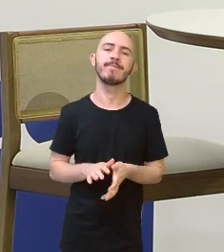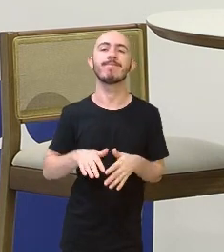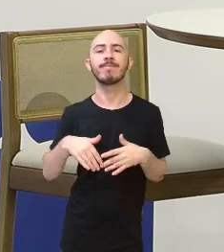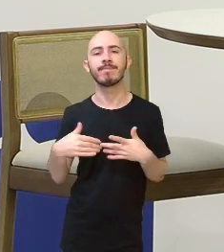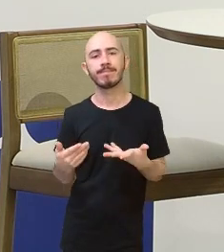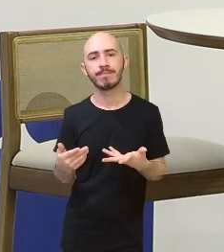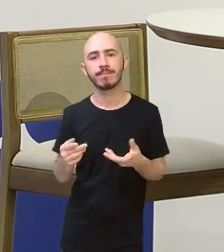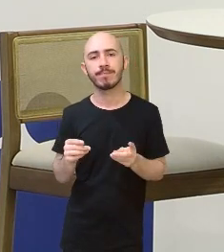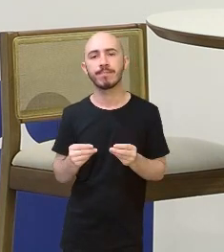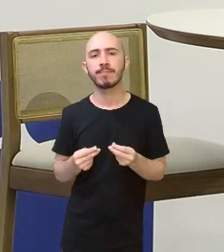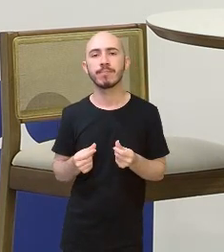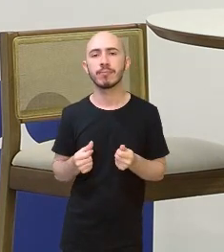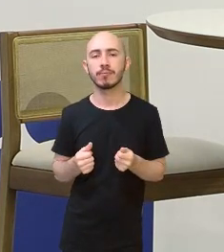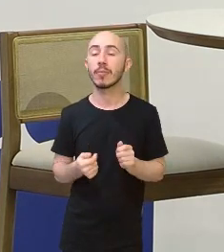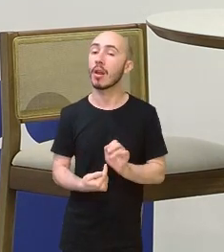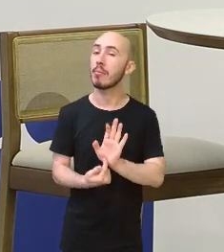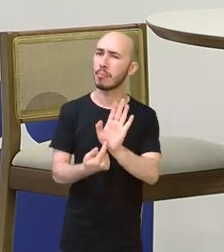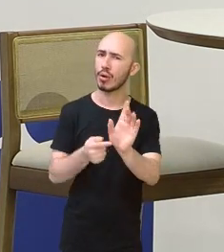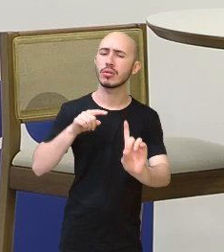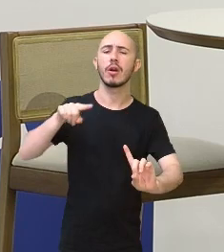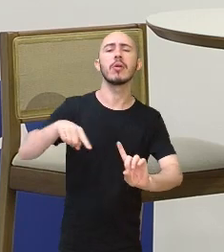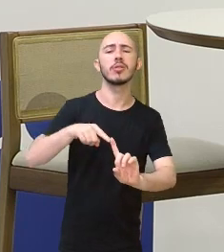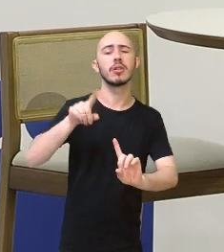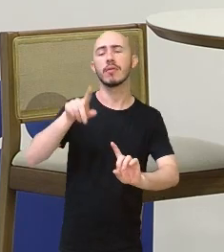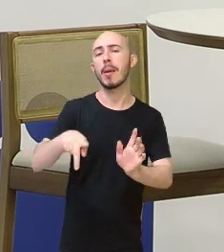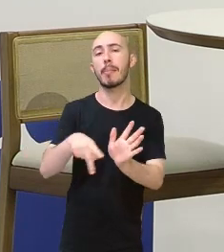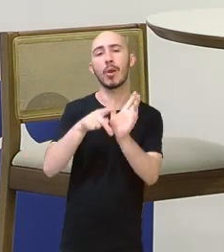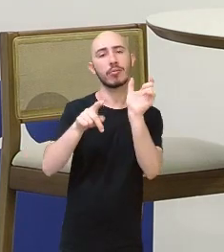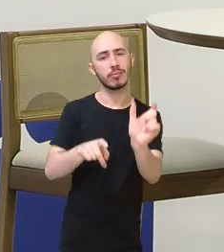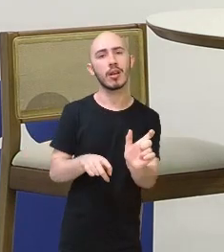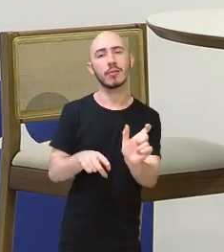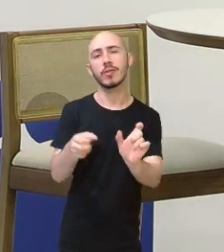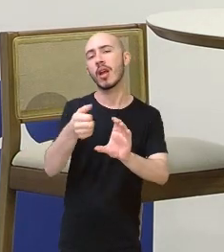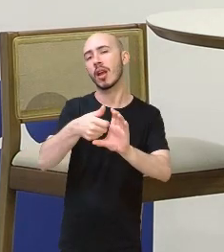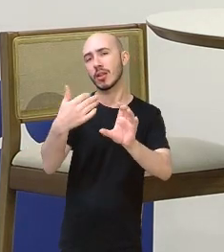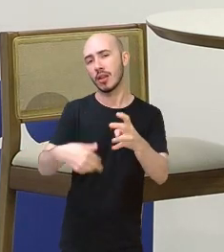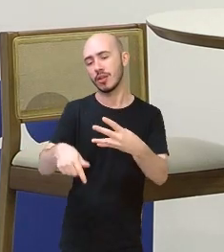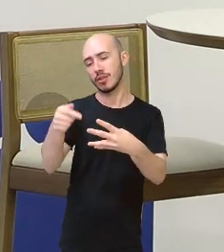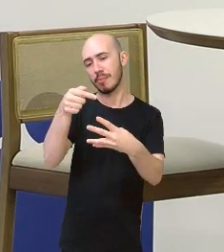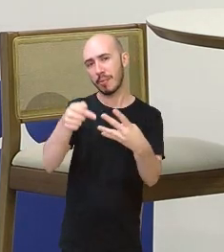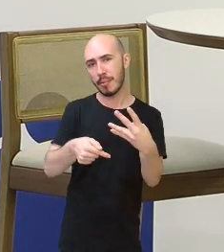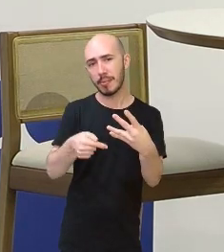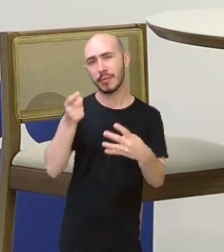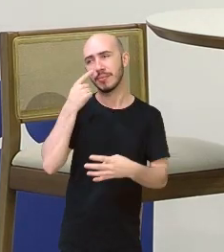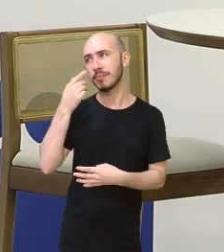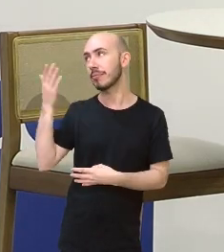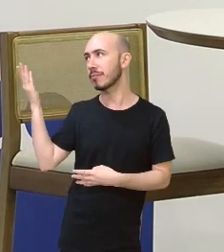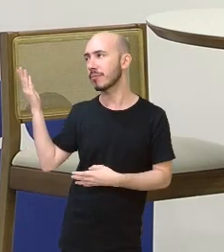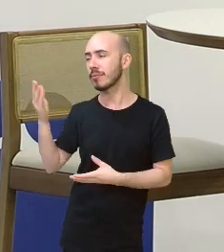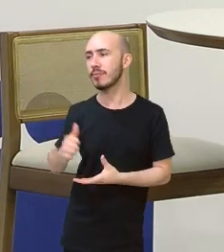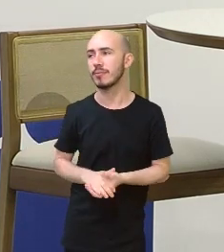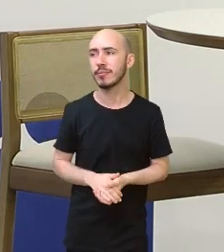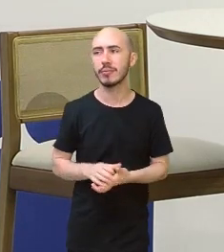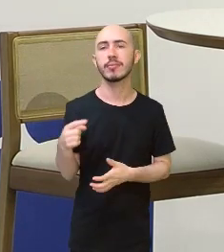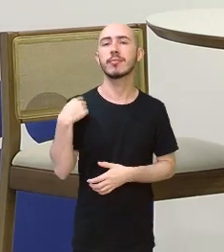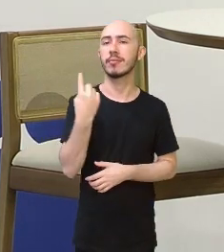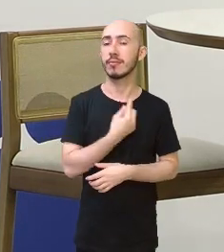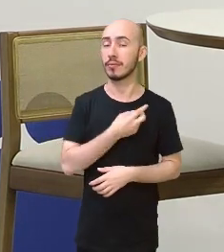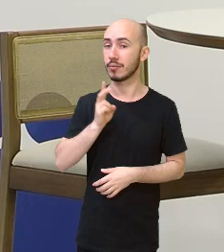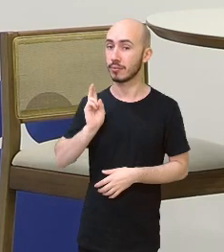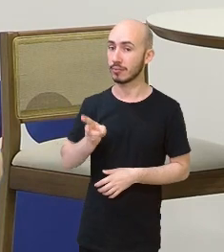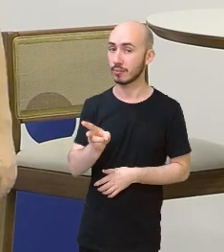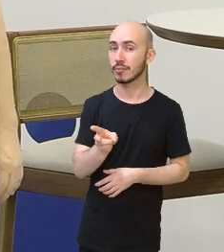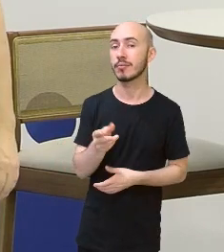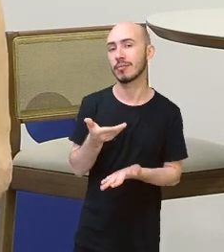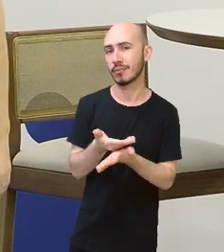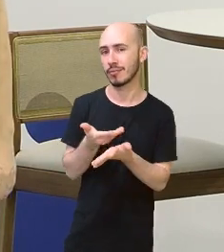aí, cumpre, né, o objetivo de um verbete. Essas são as características de um verbete. E aí, a gente segue,